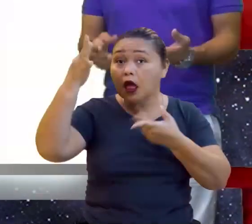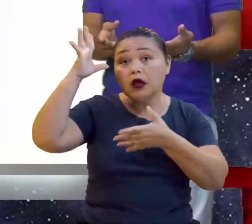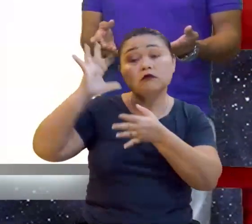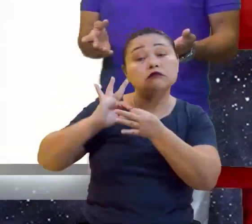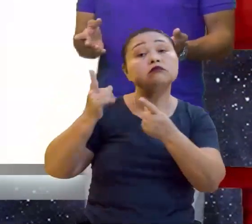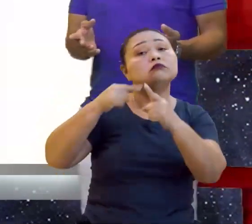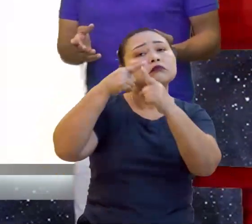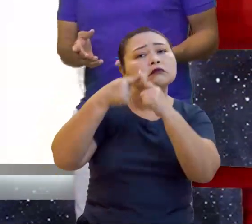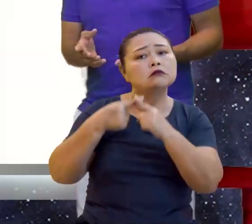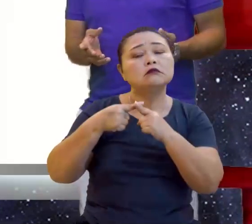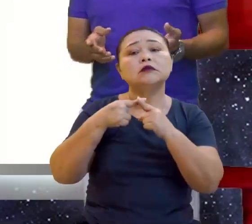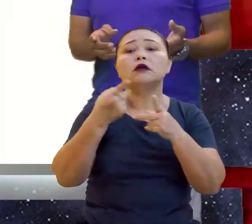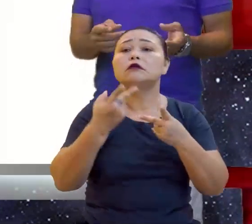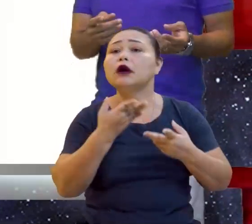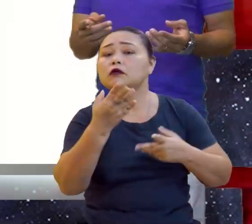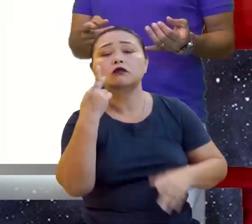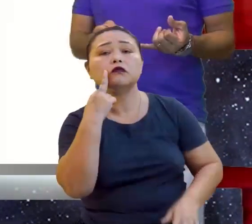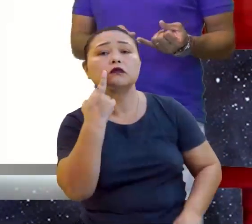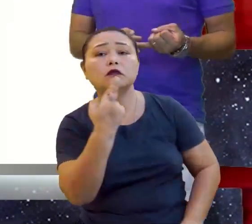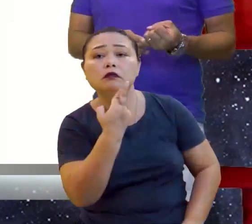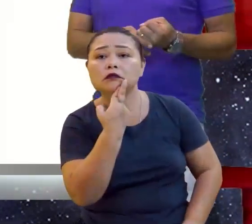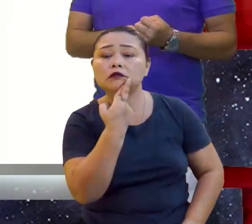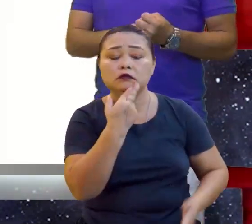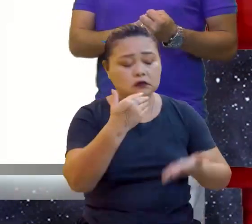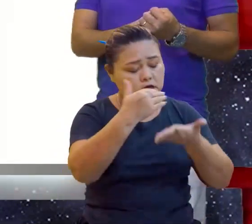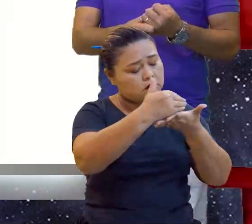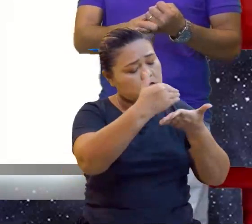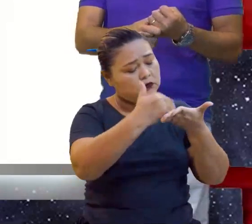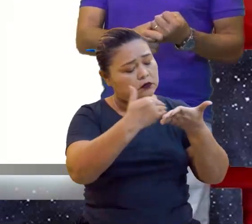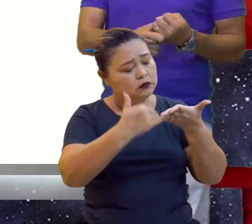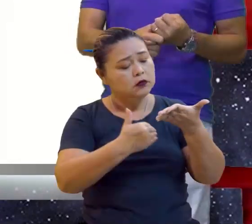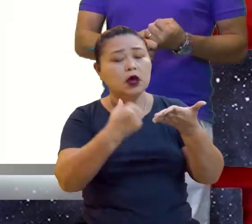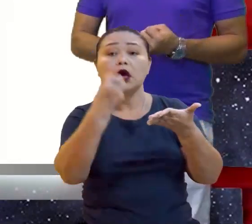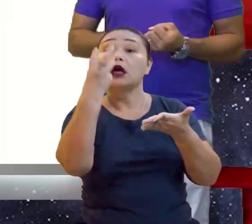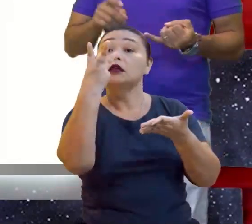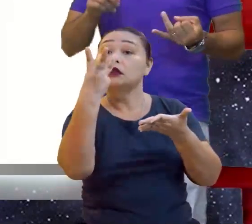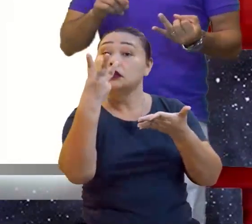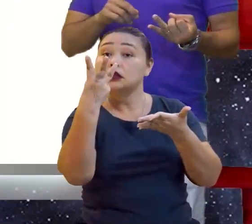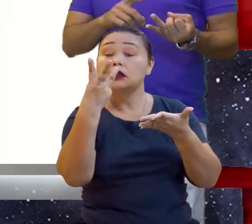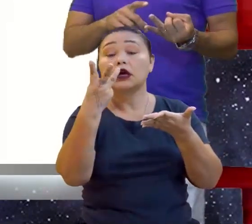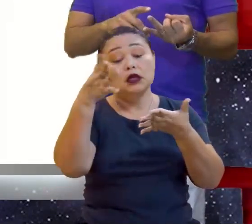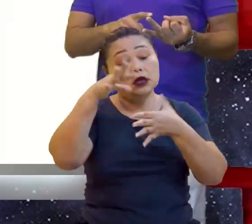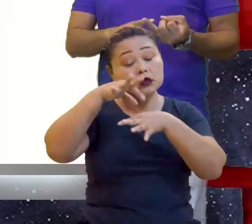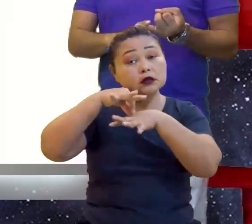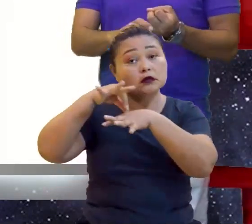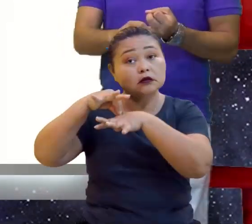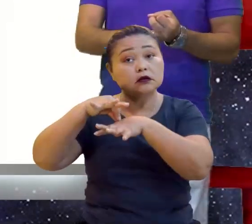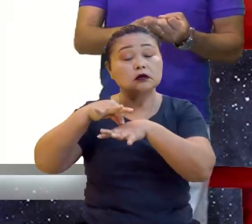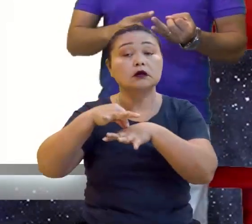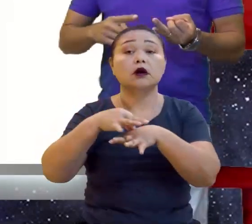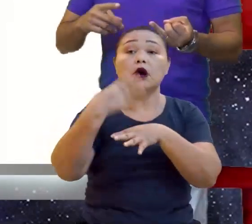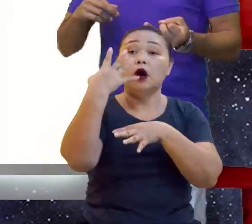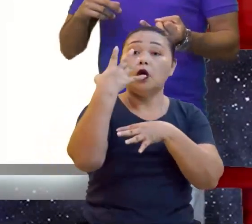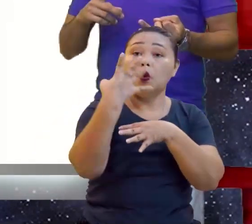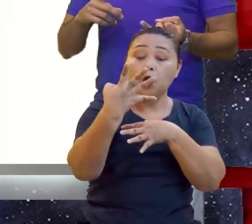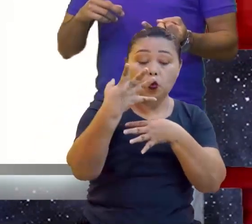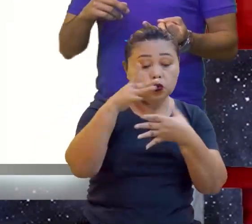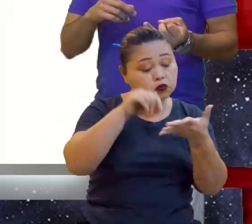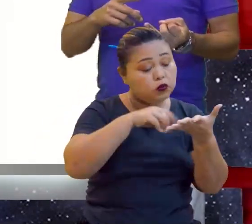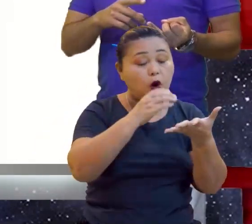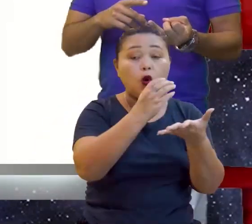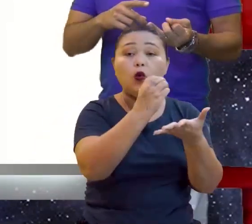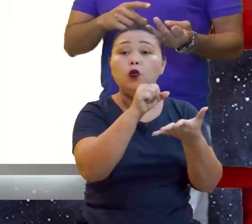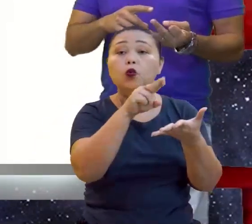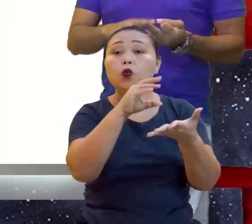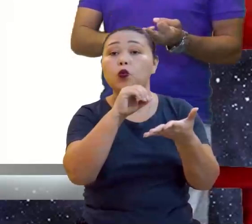vai no restaurante, aí tem lá no cardápio, né, 3 tipos de carne, tem lá 4 tipos de suco, tem